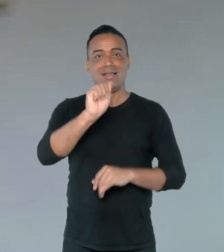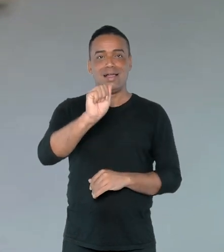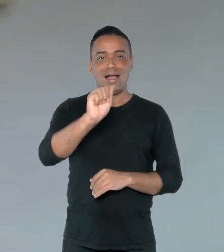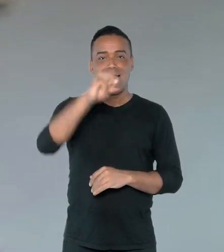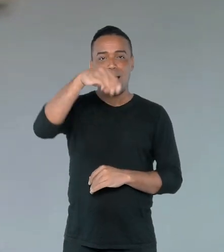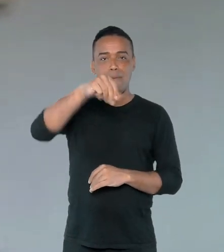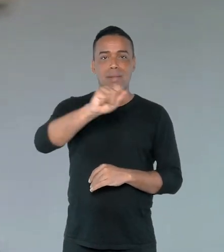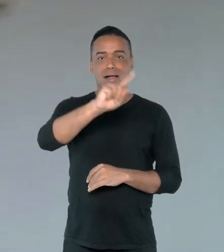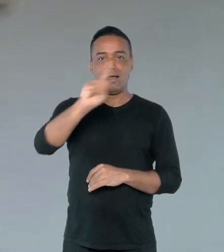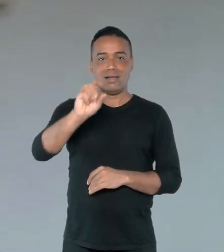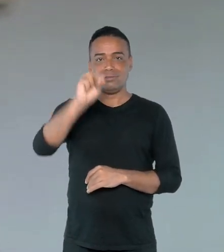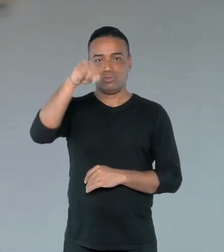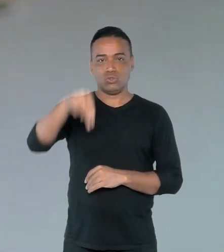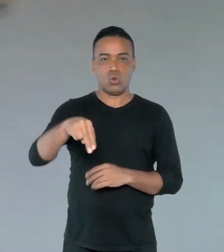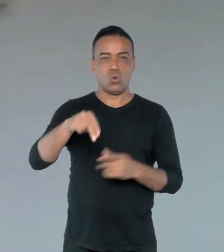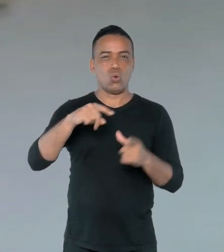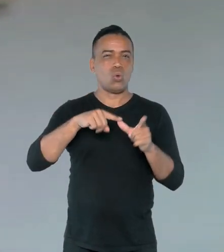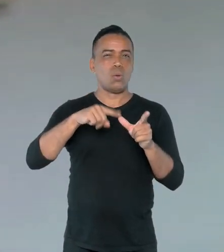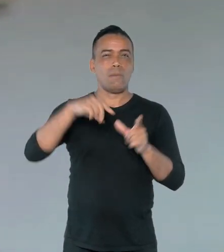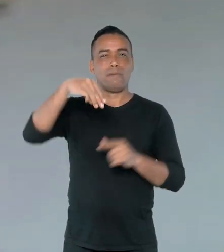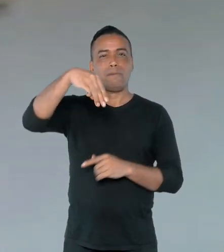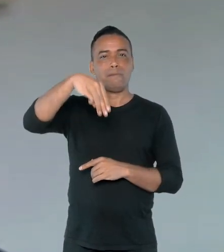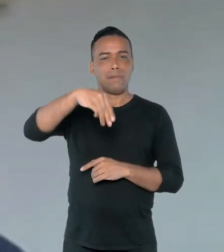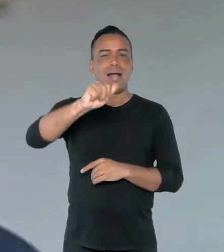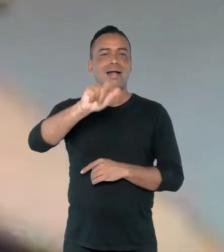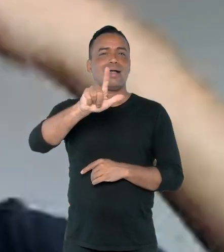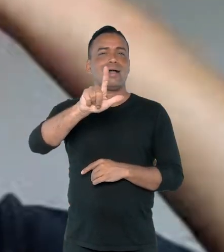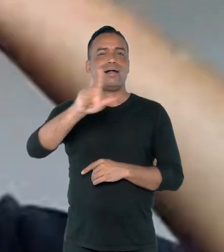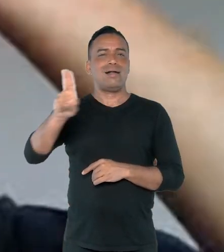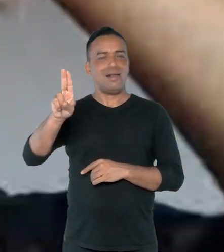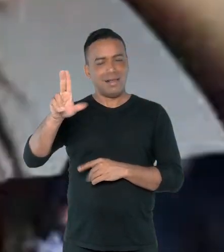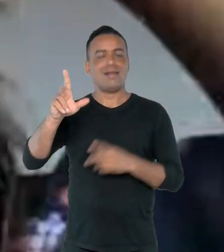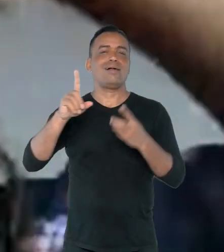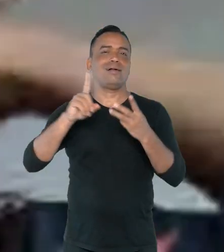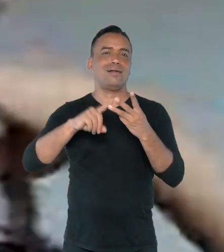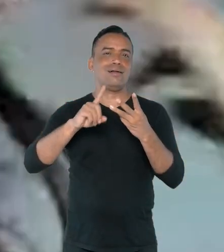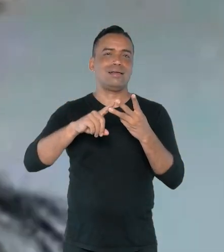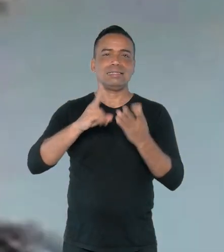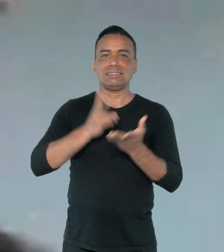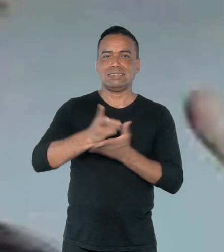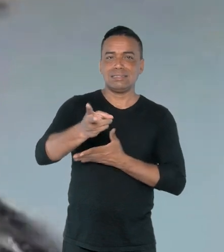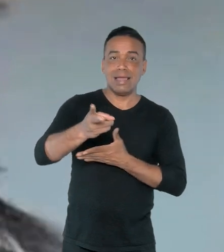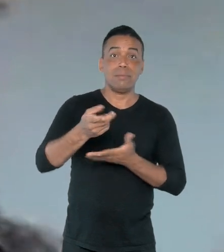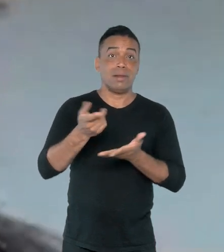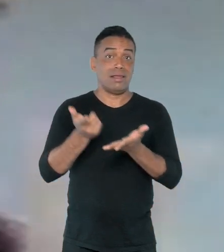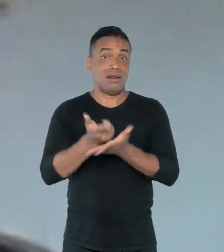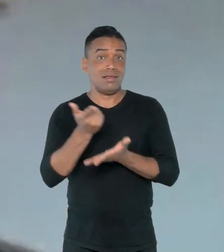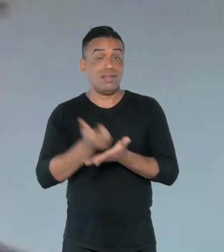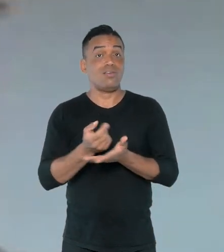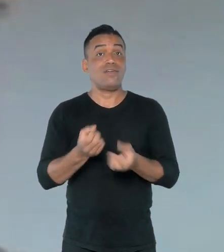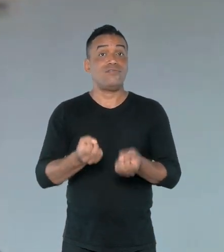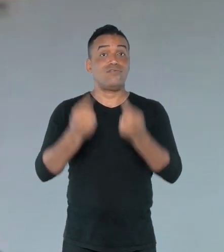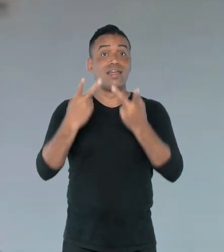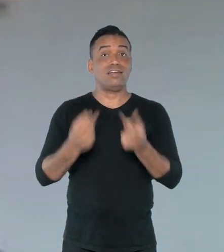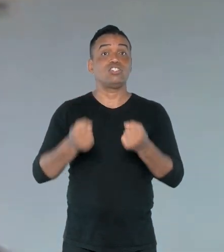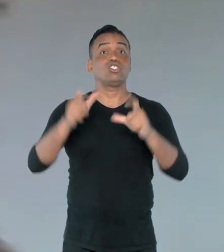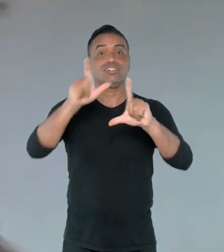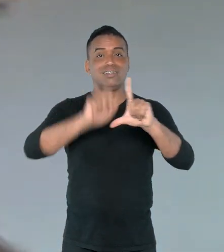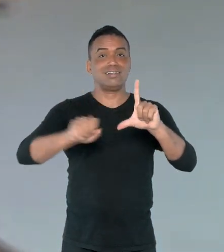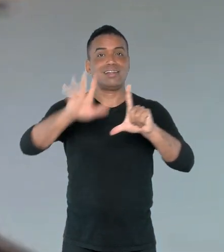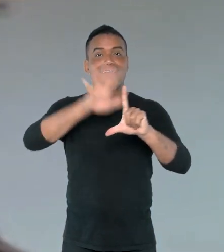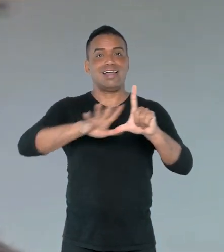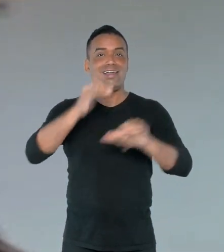Amazon, Magazine Luiza, Sempre um Livro. E aí eles vendem esses livros nas plataformas